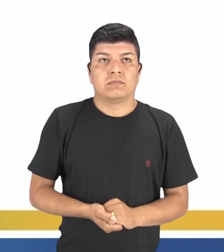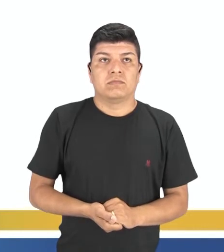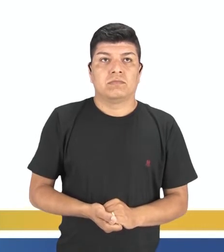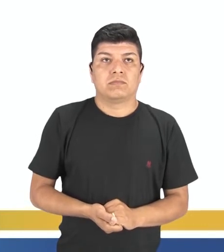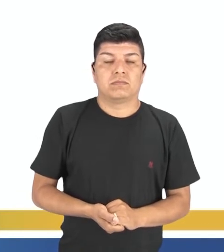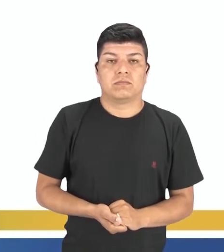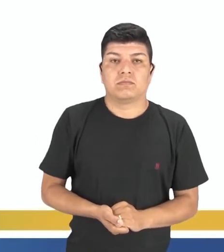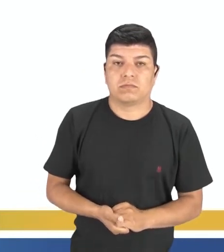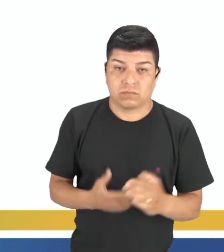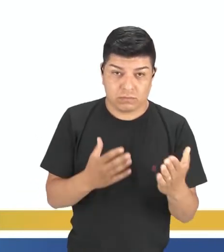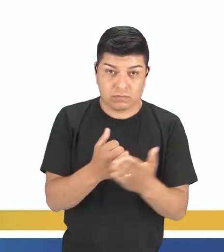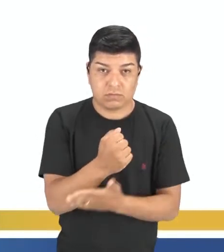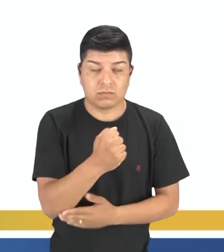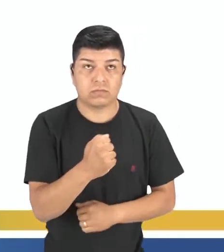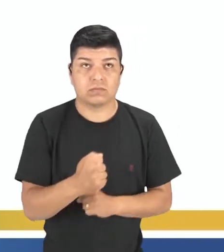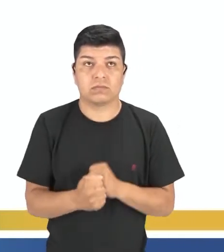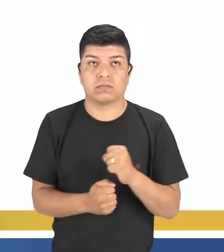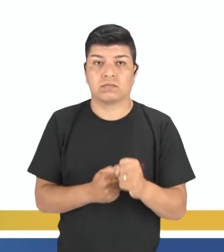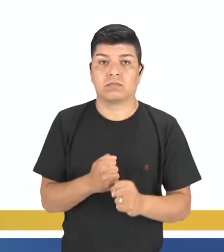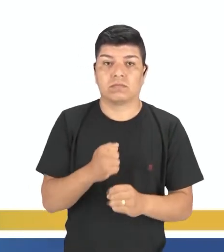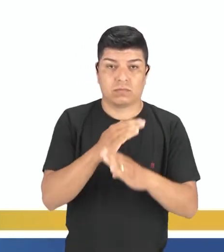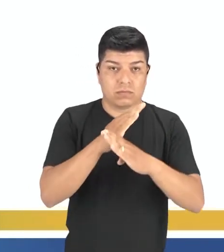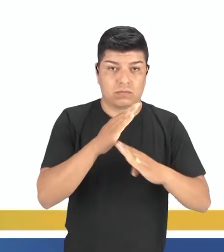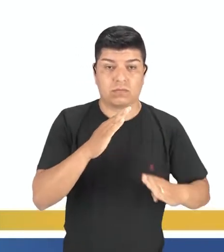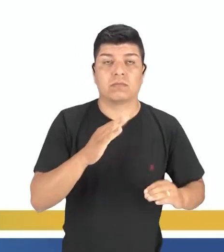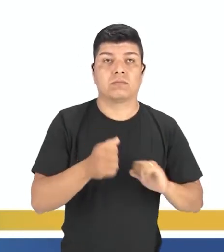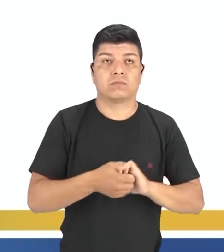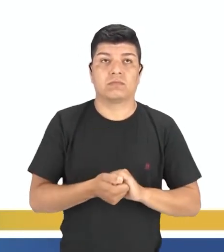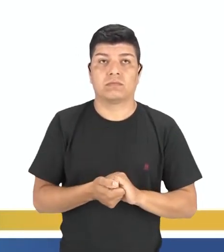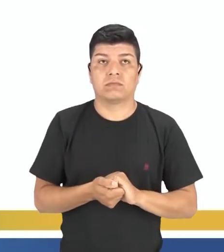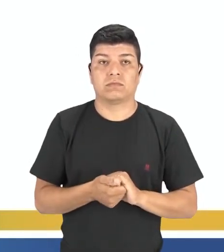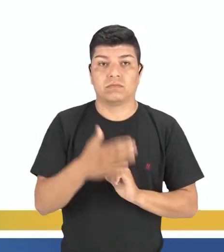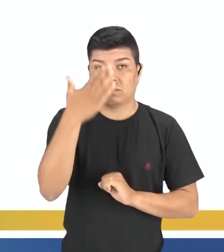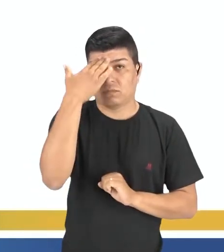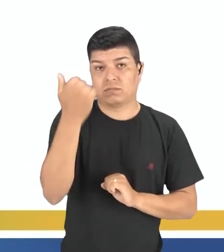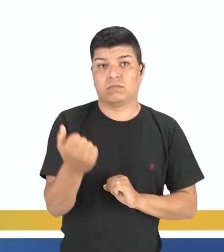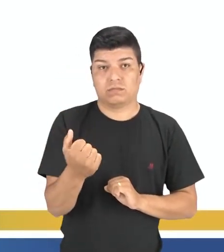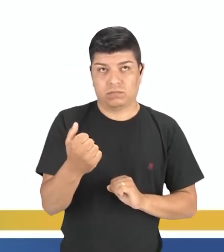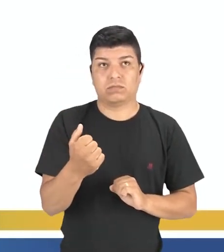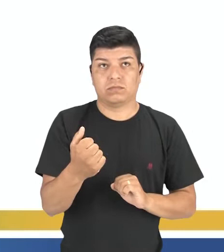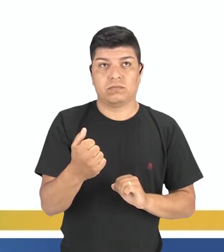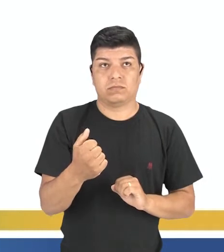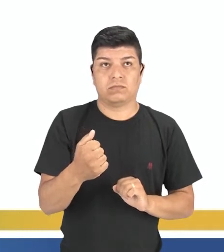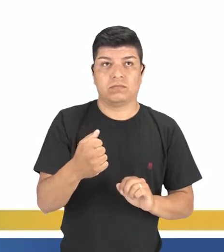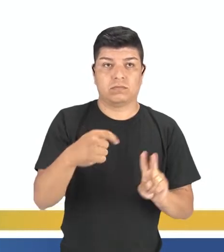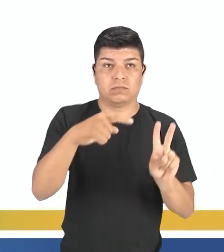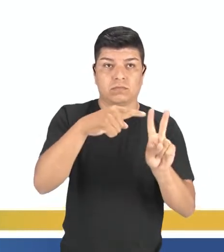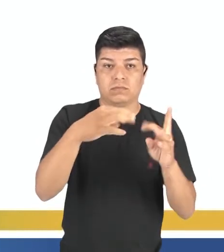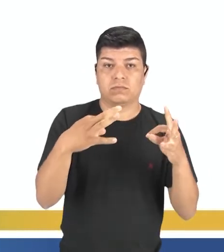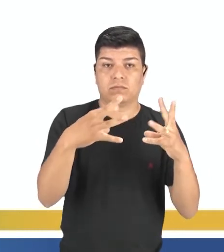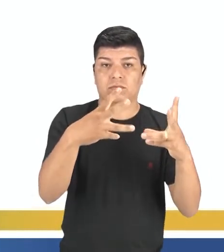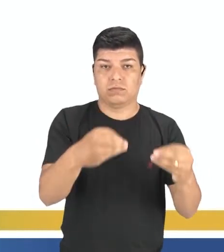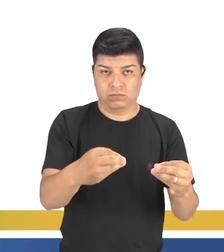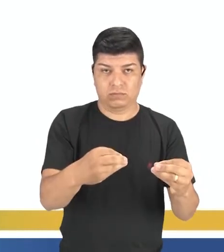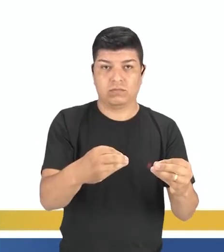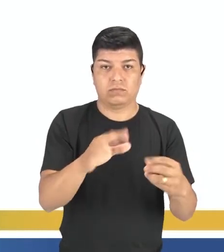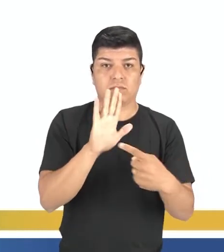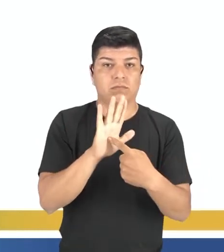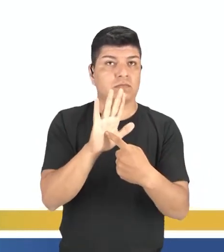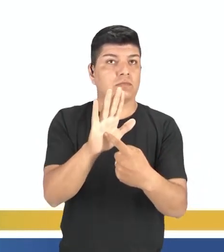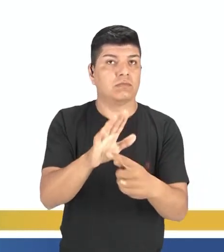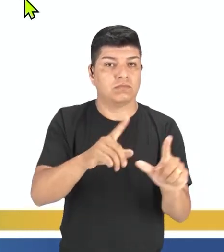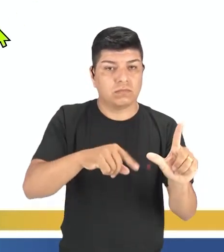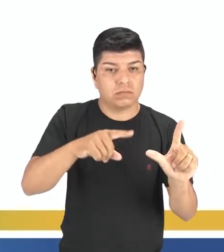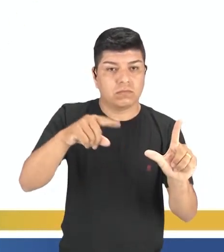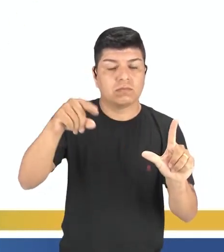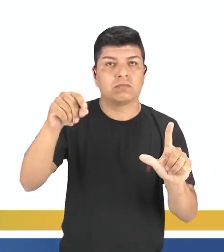Ao pegar essa inequação de segundo grau e descobrindo as raízes, ao esboçar o gráfico,